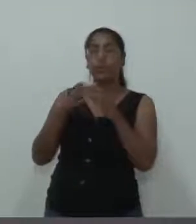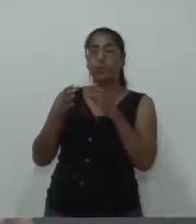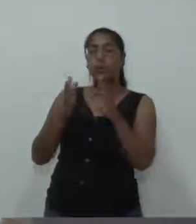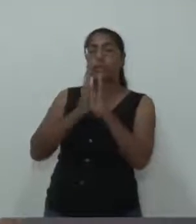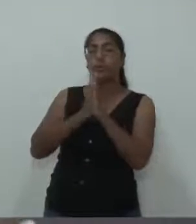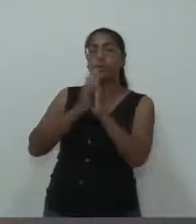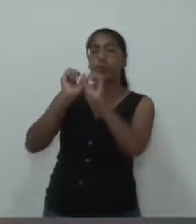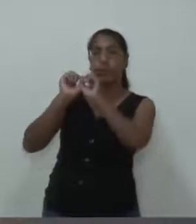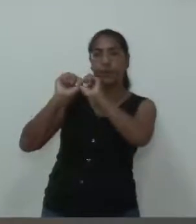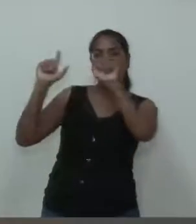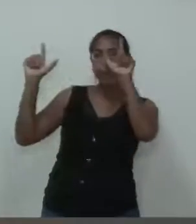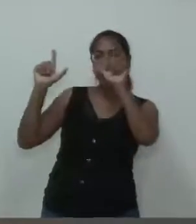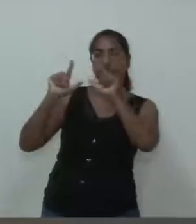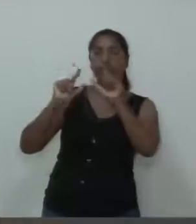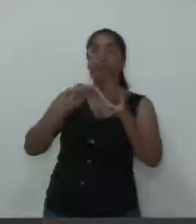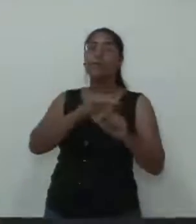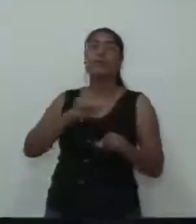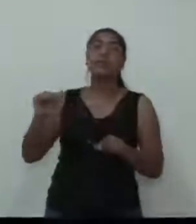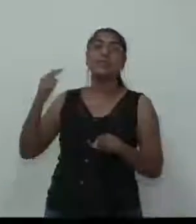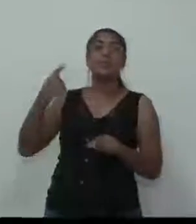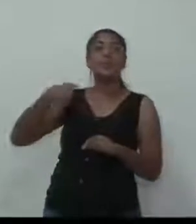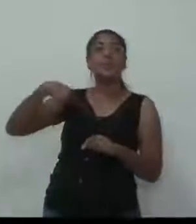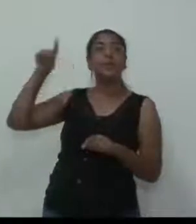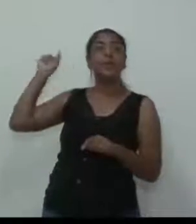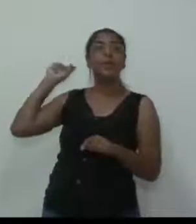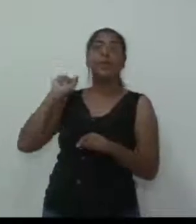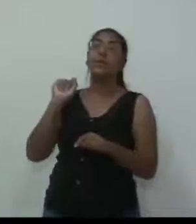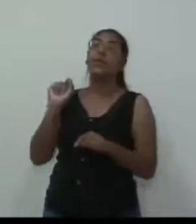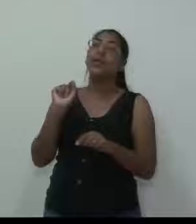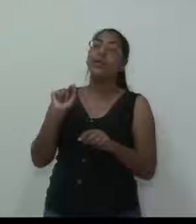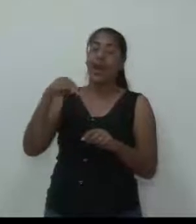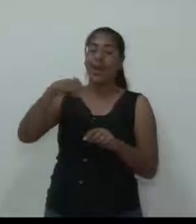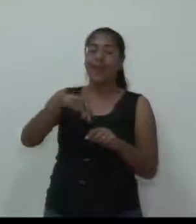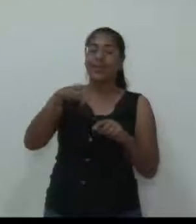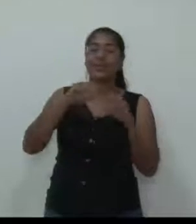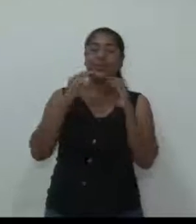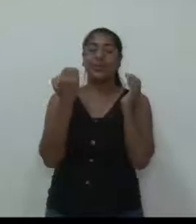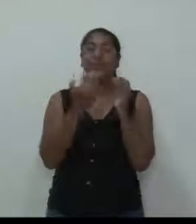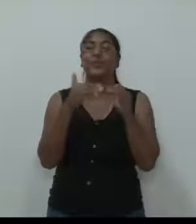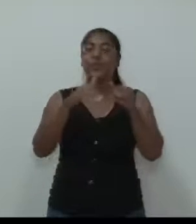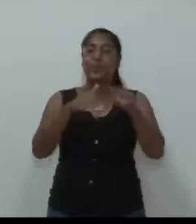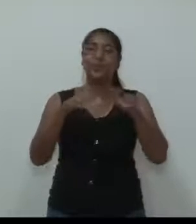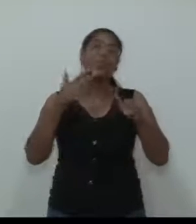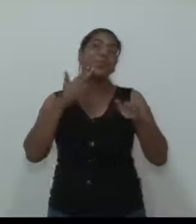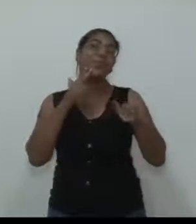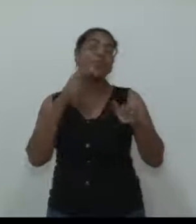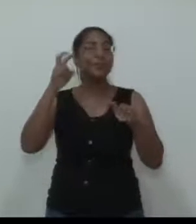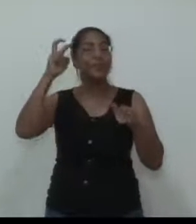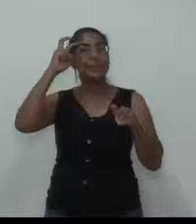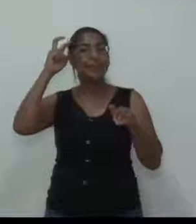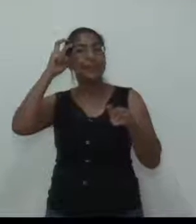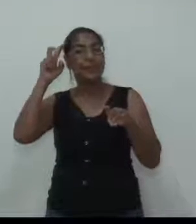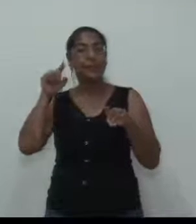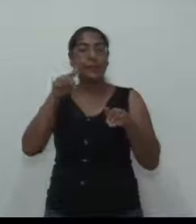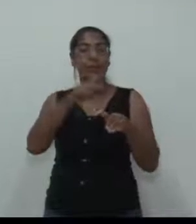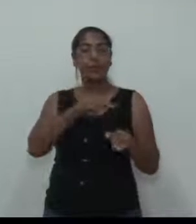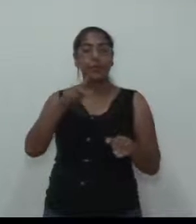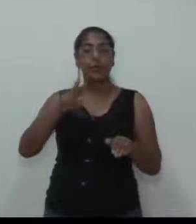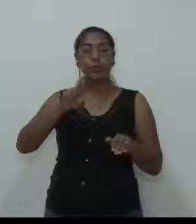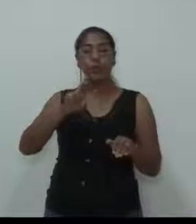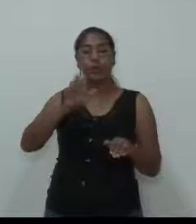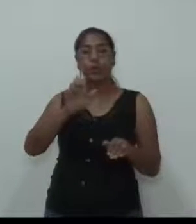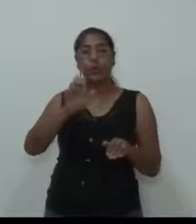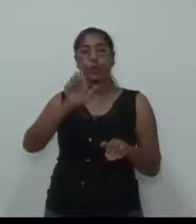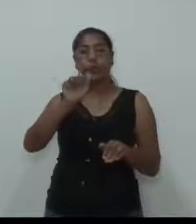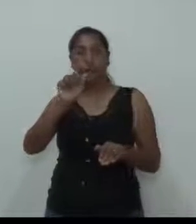Foi fantástica a semana passada, não é? O encontro que tivemos aqui na Câmara Municipal, tanto do Dr. Raul como o Dr.